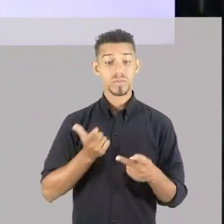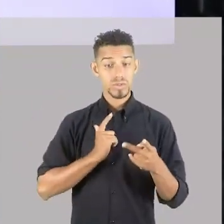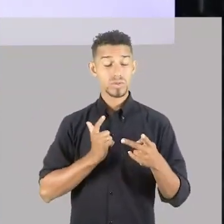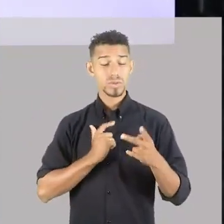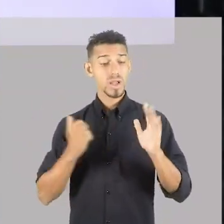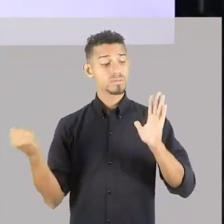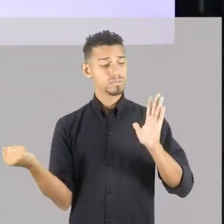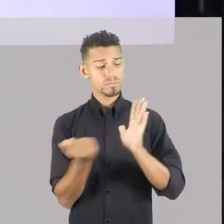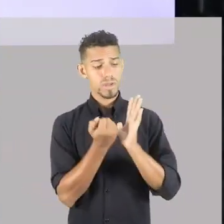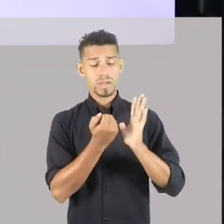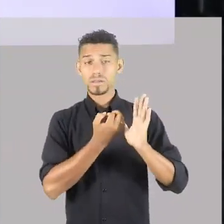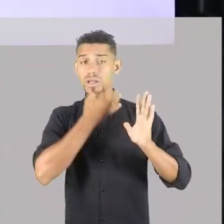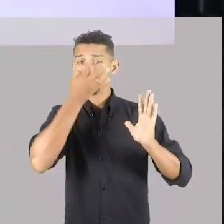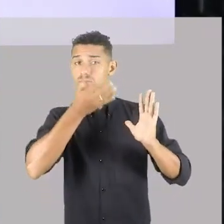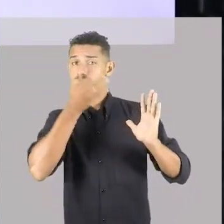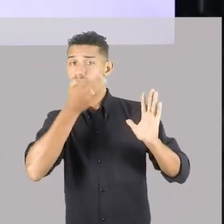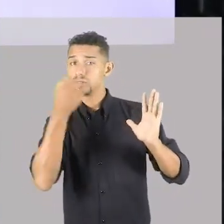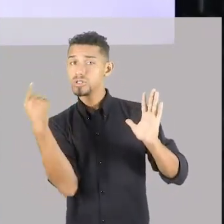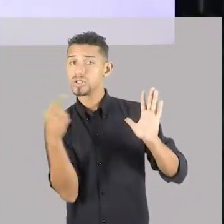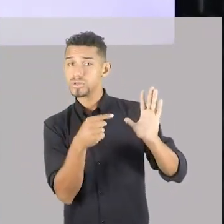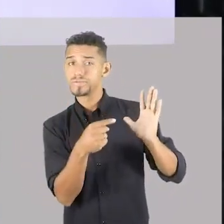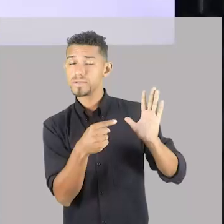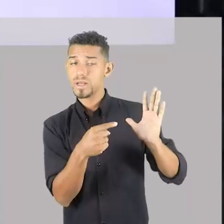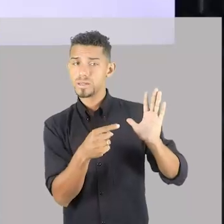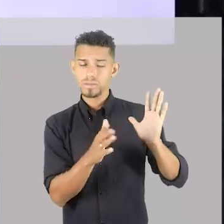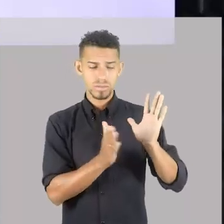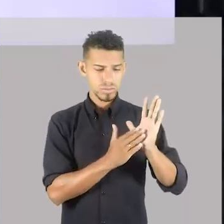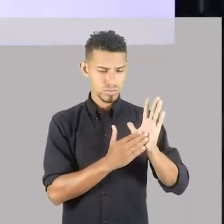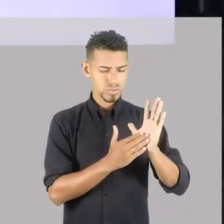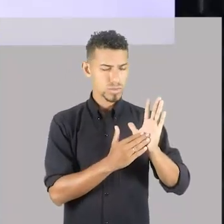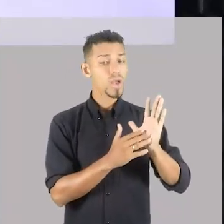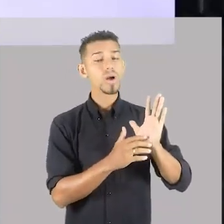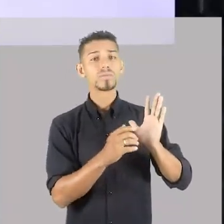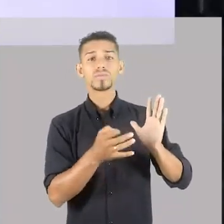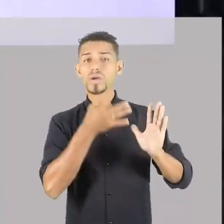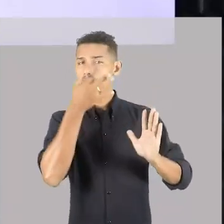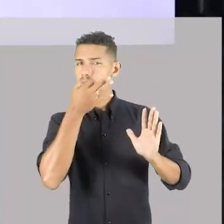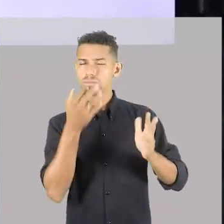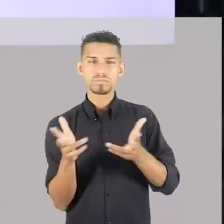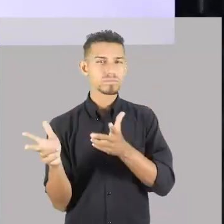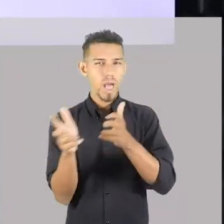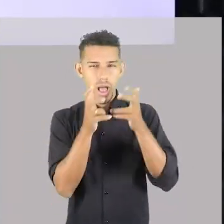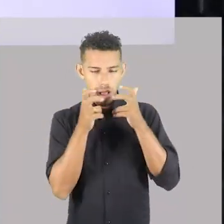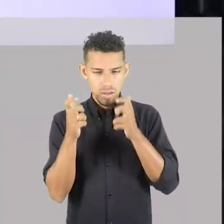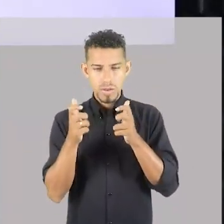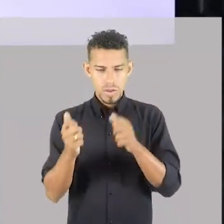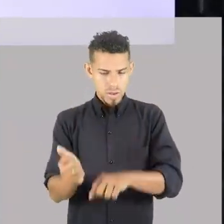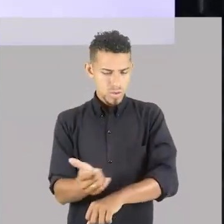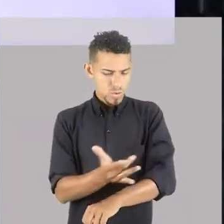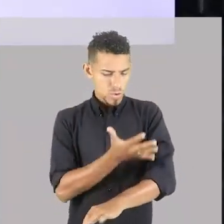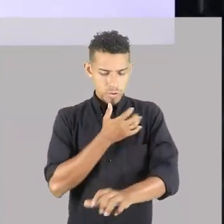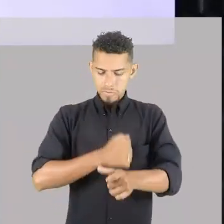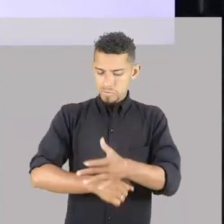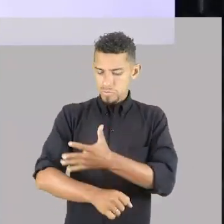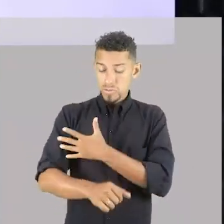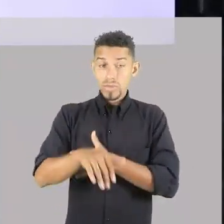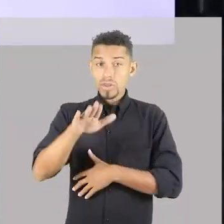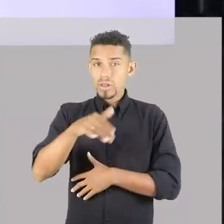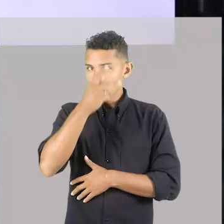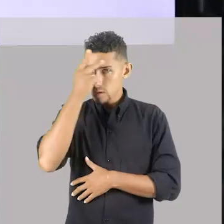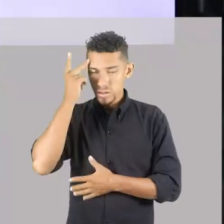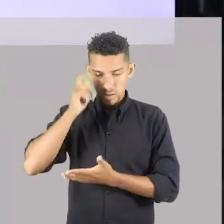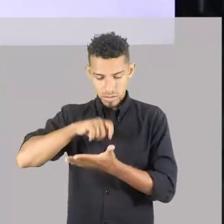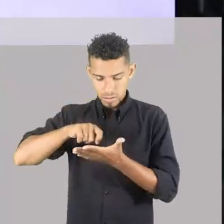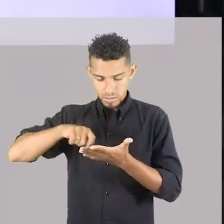marcas da subjetividade, né, que está relacionado com a percepção, as emoções de quem está